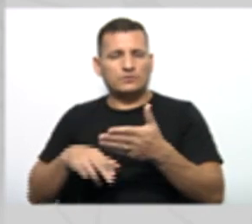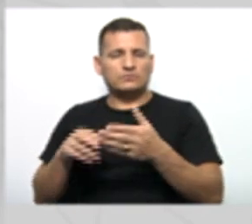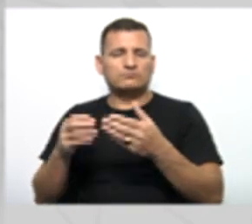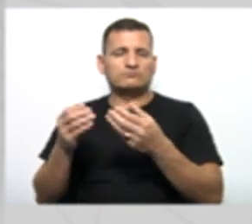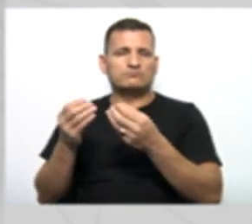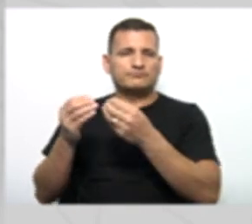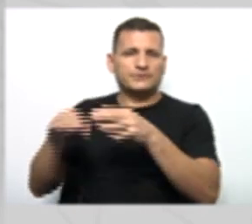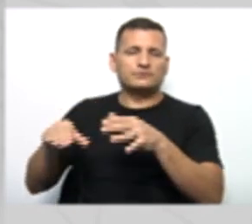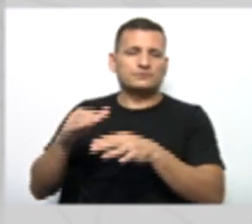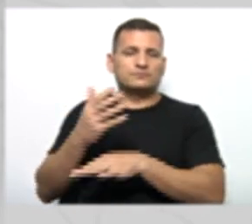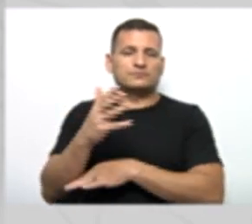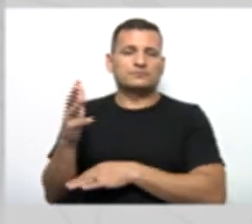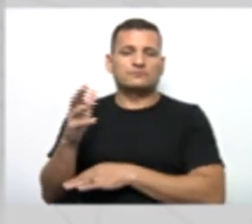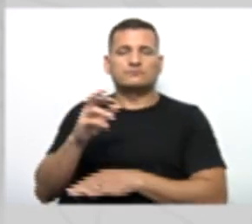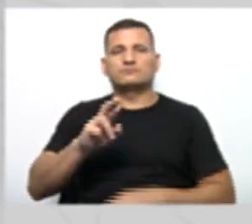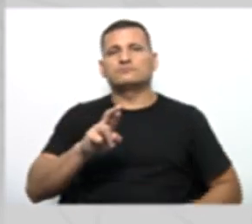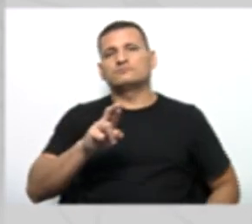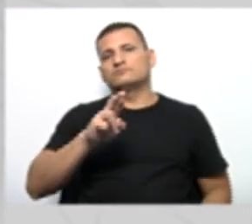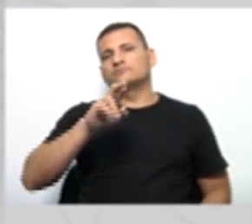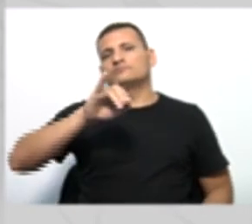RIMA.